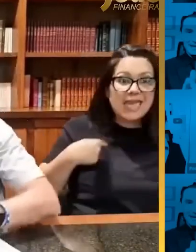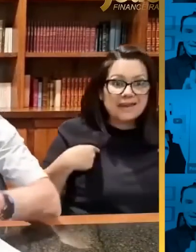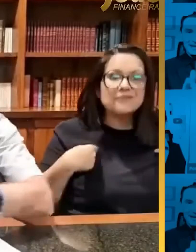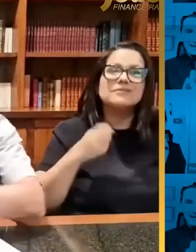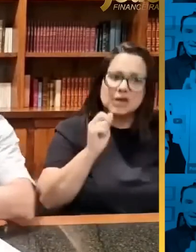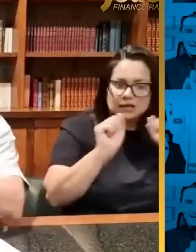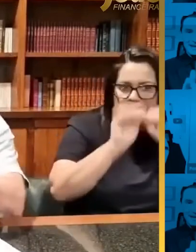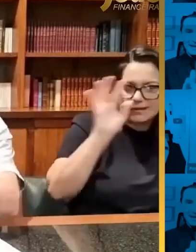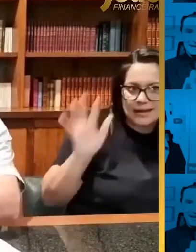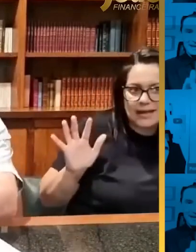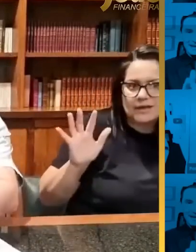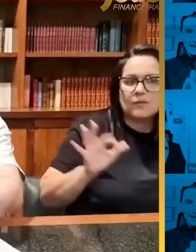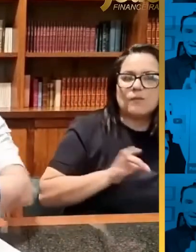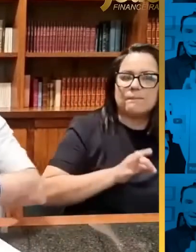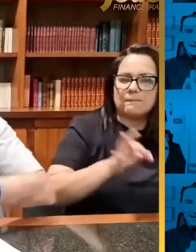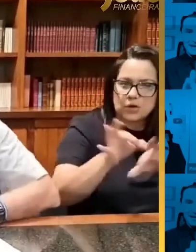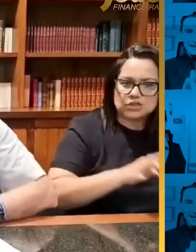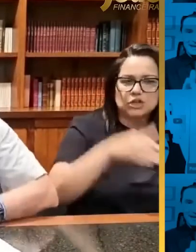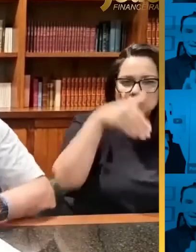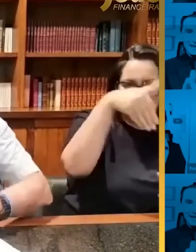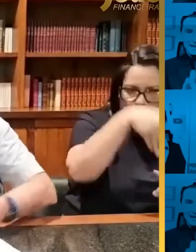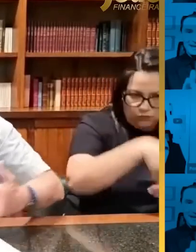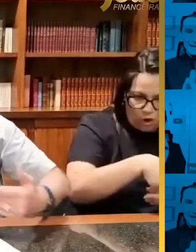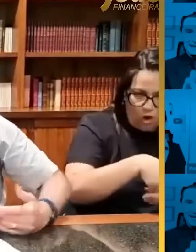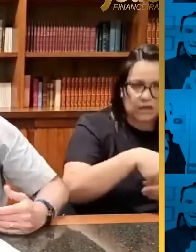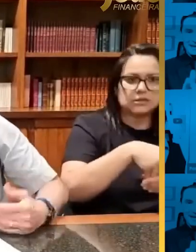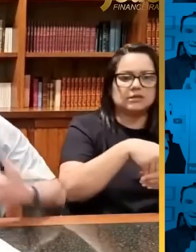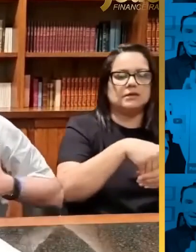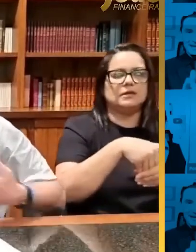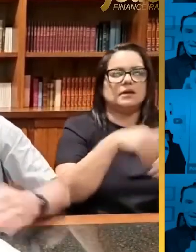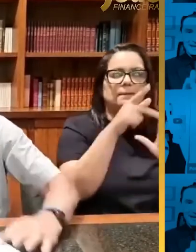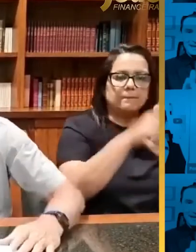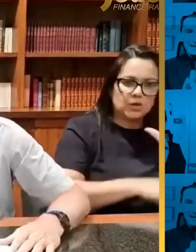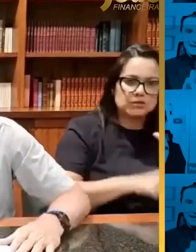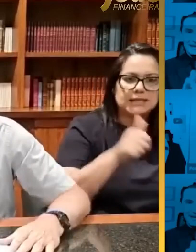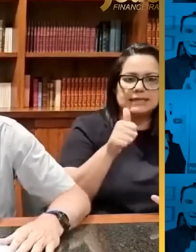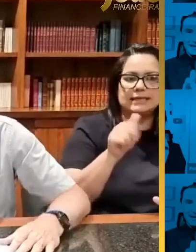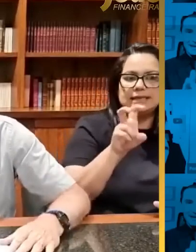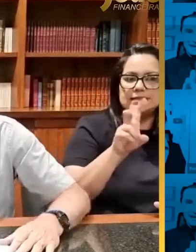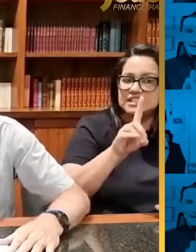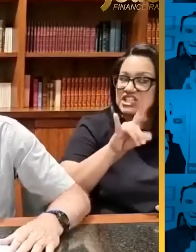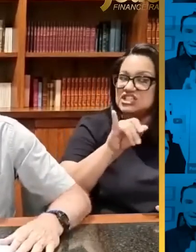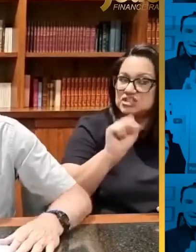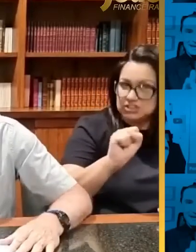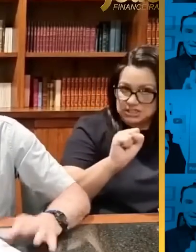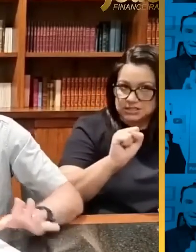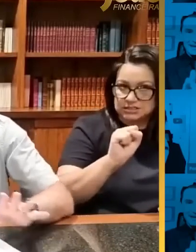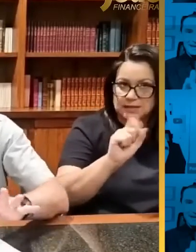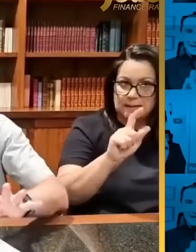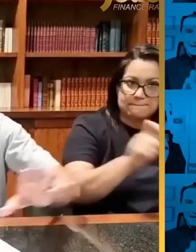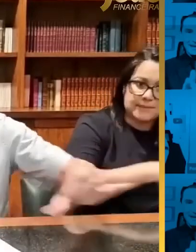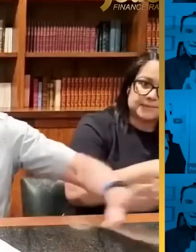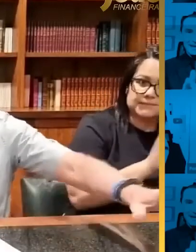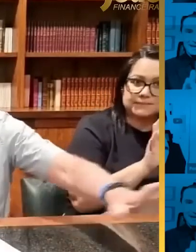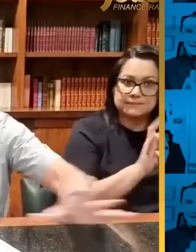claro, quando o projeto é votado e chega e é mandado para o executivo, nós temos 15 dias para sancionar ou vetar.